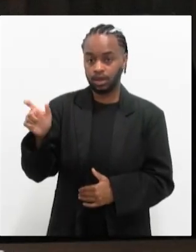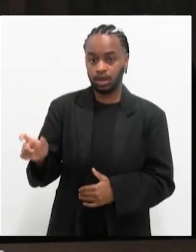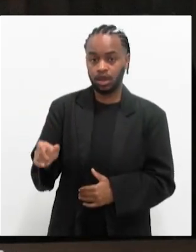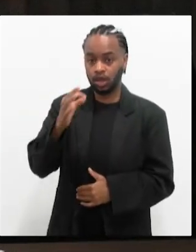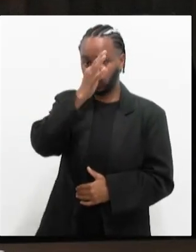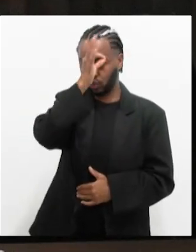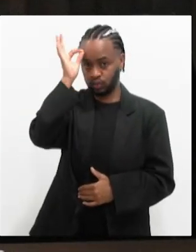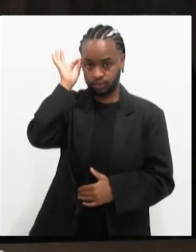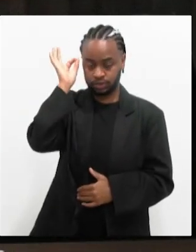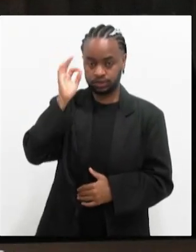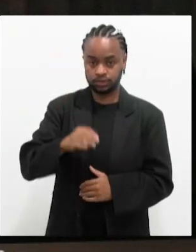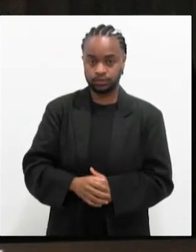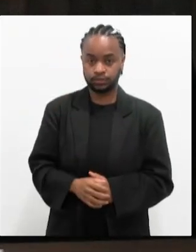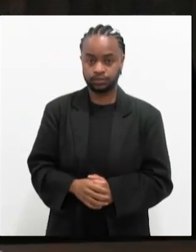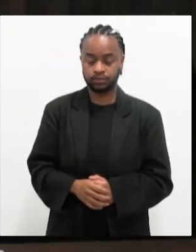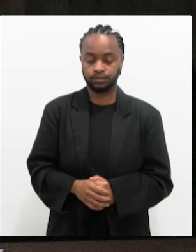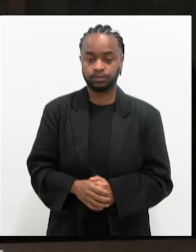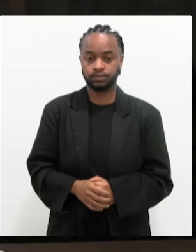da mídia.